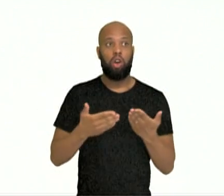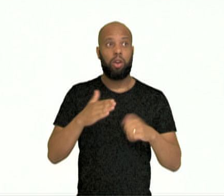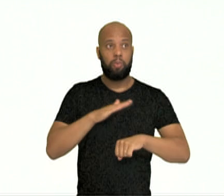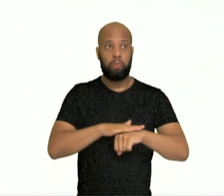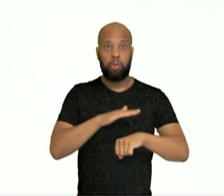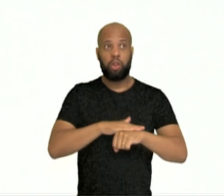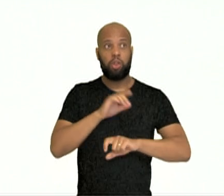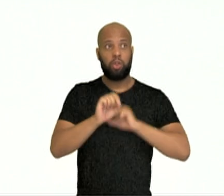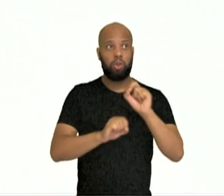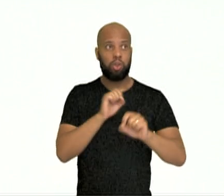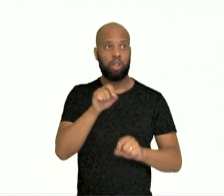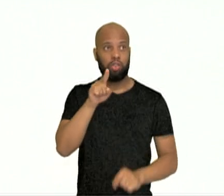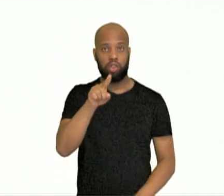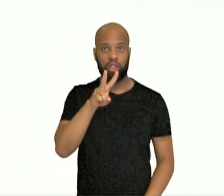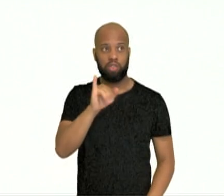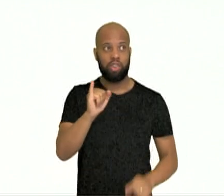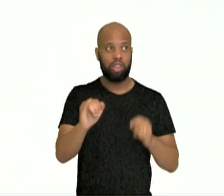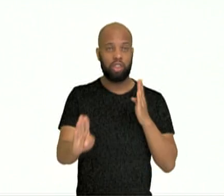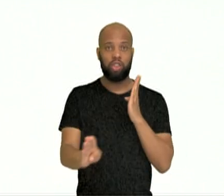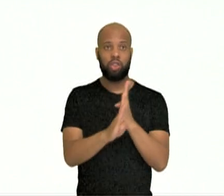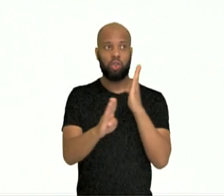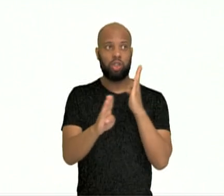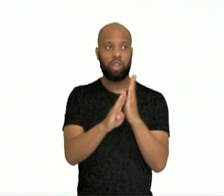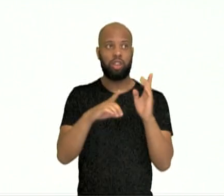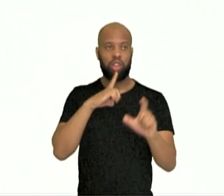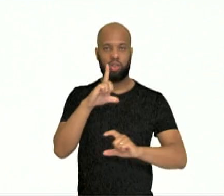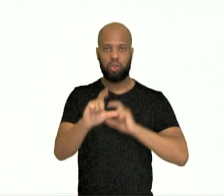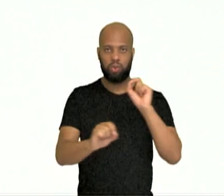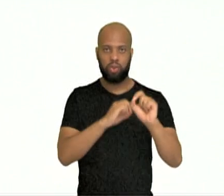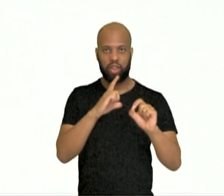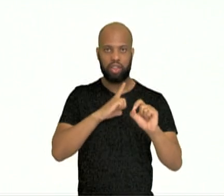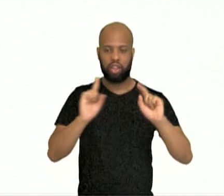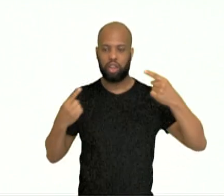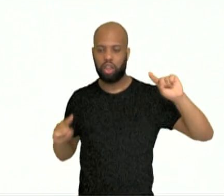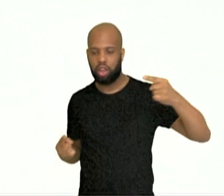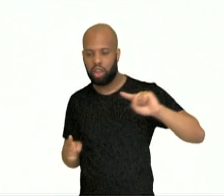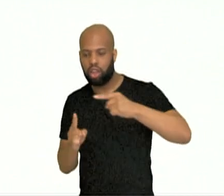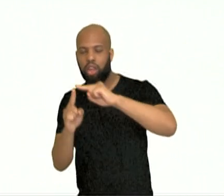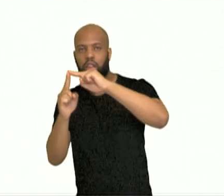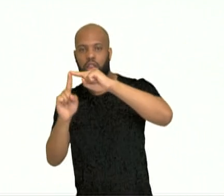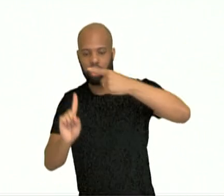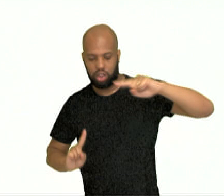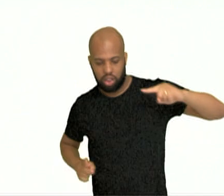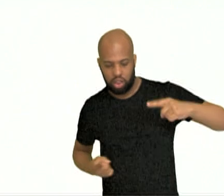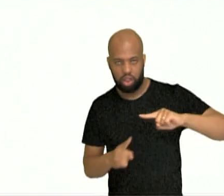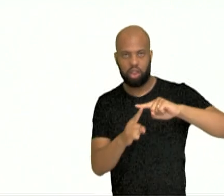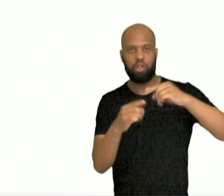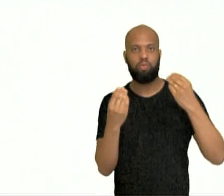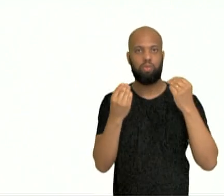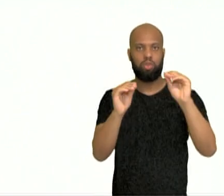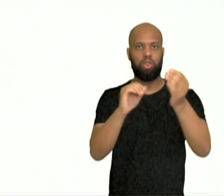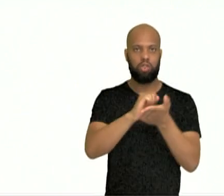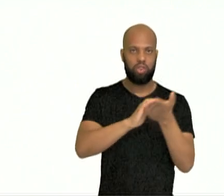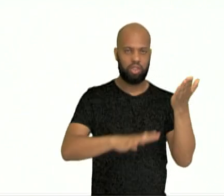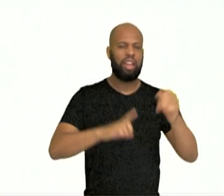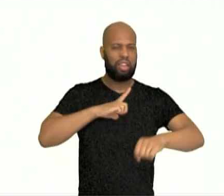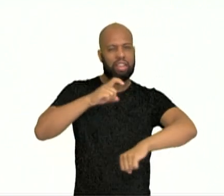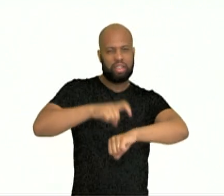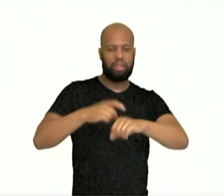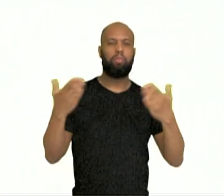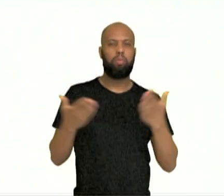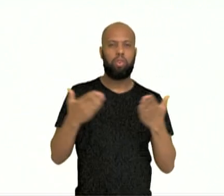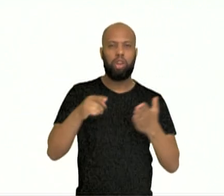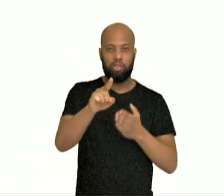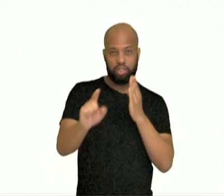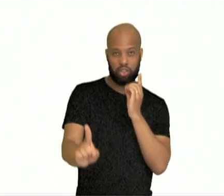vai localizar os pontos relacionados à maré baixa e à maré alta de acordo com o que foi colocado no exercício. Eu vou dar um tempinho para